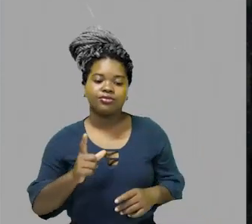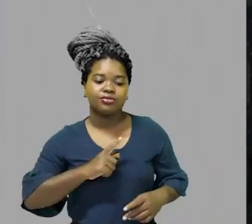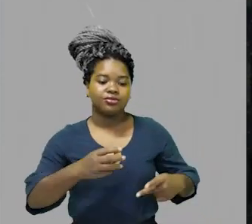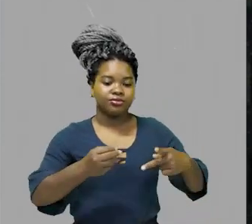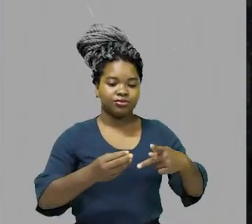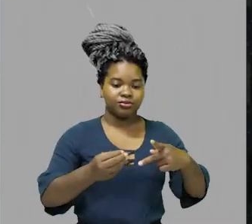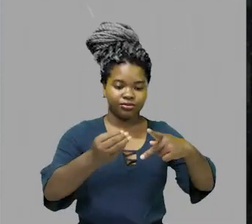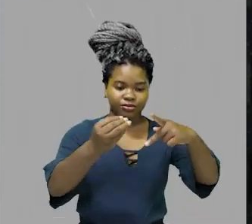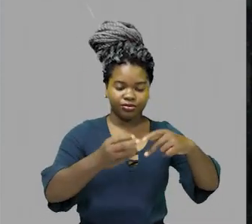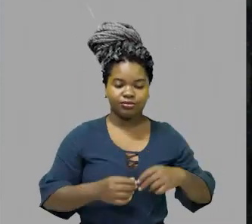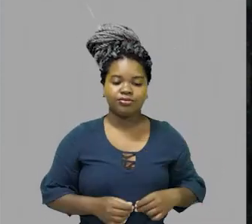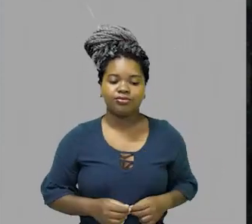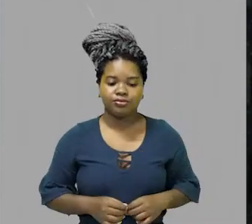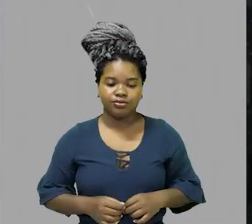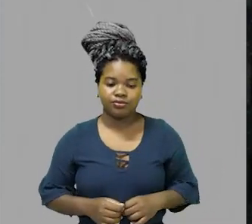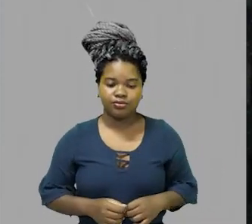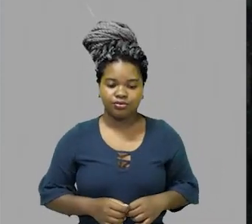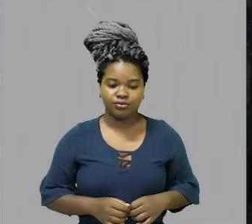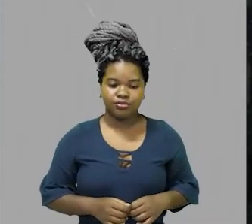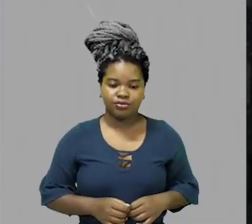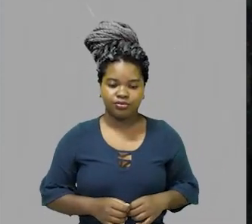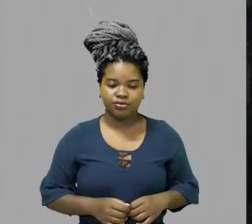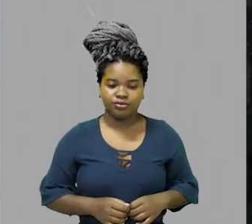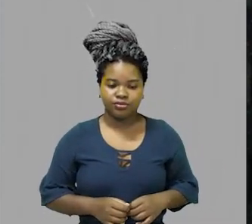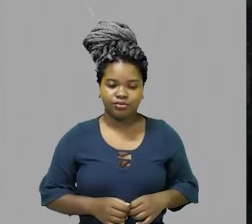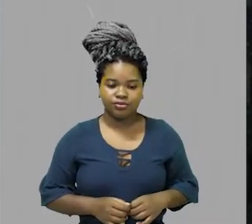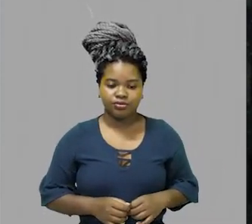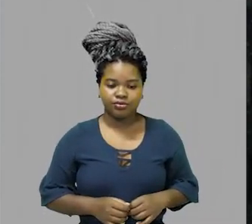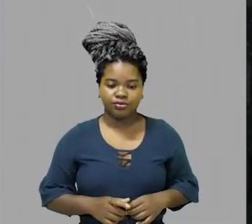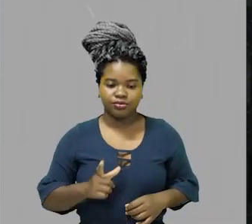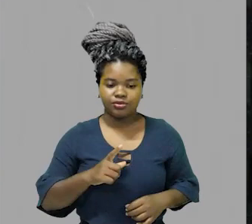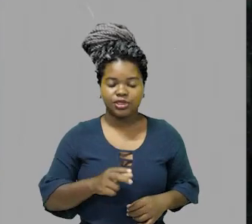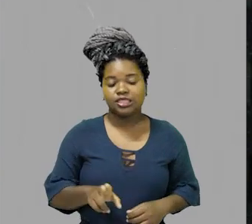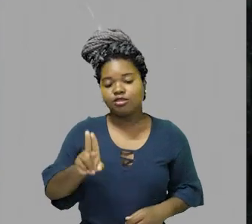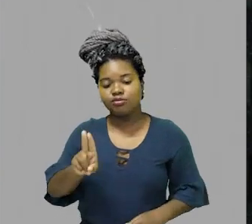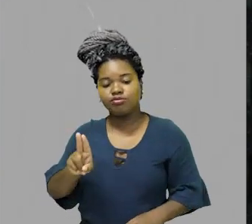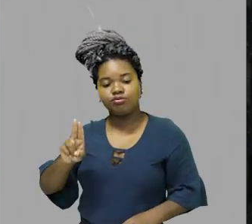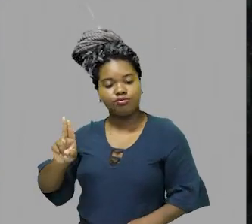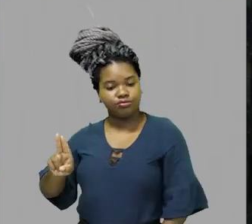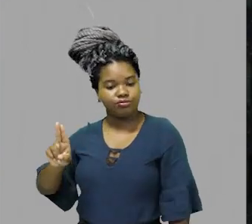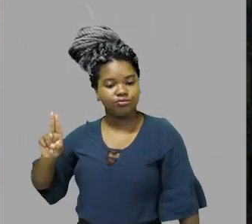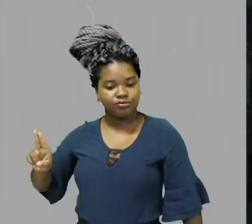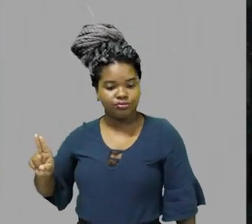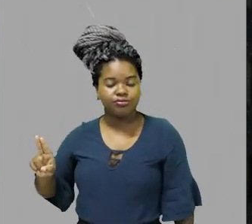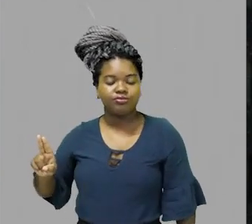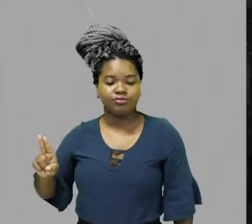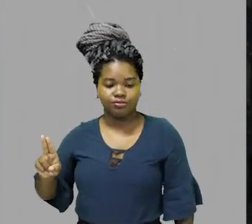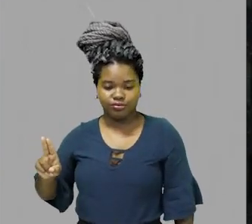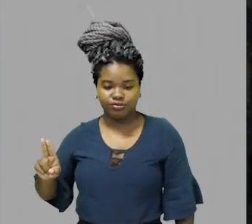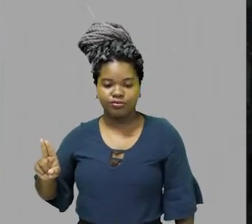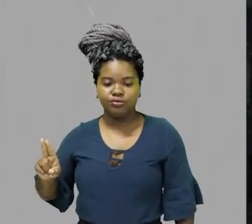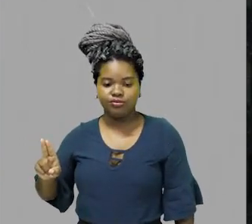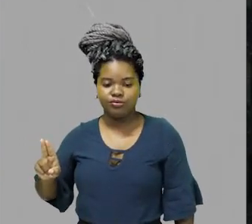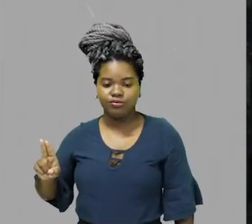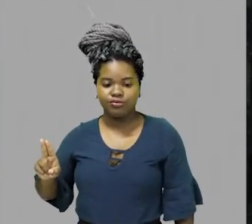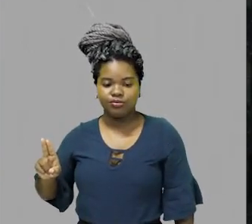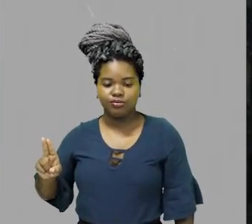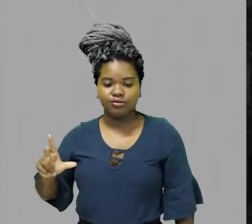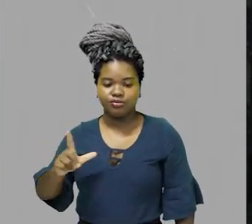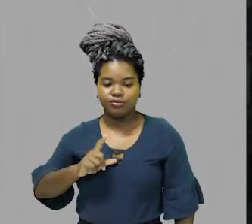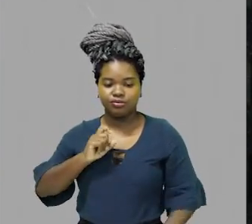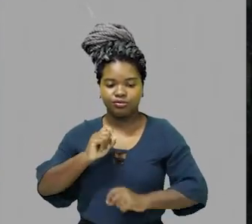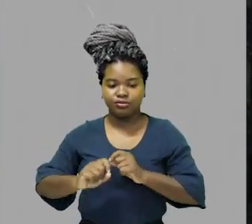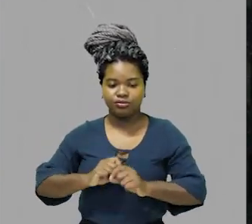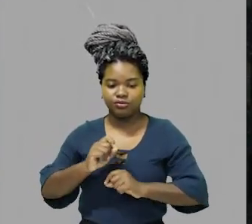proteína. Essa outra sequência aqui de três uracilas determinou a presença desse aminoácido aqui.